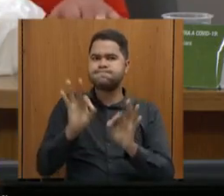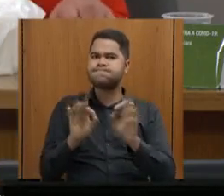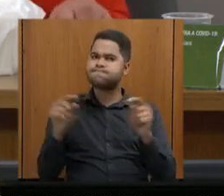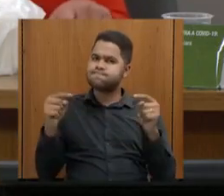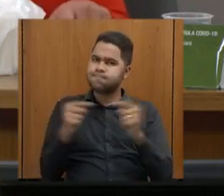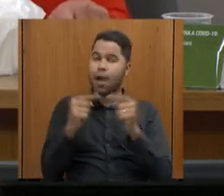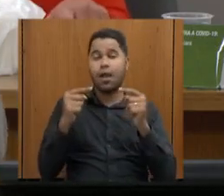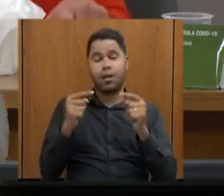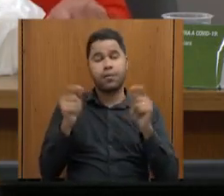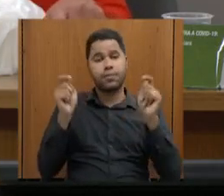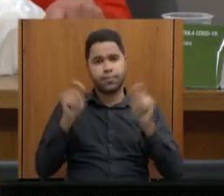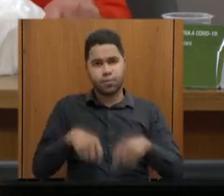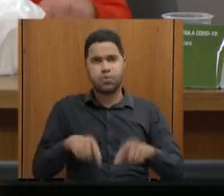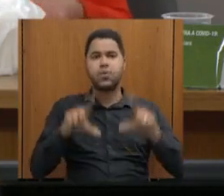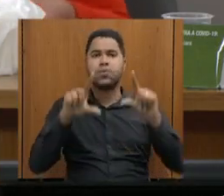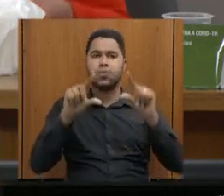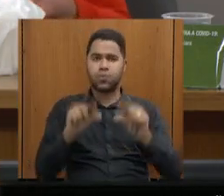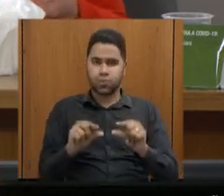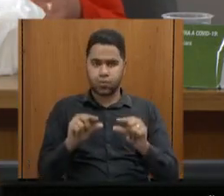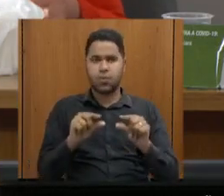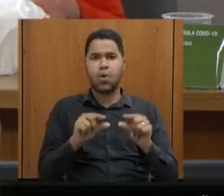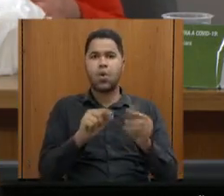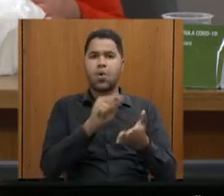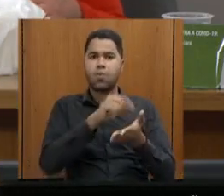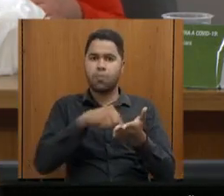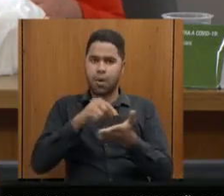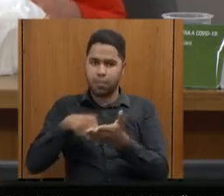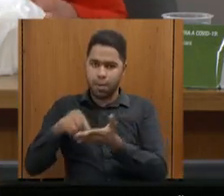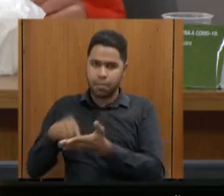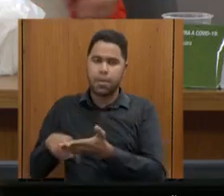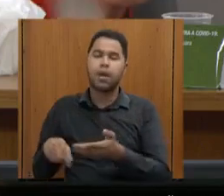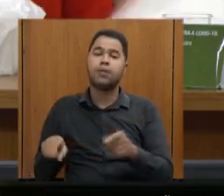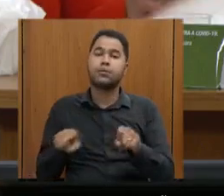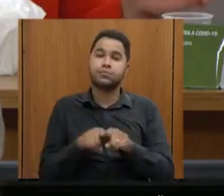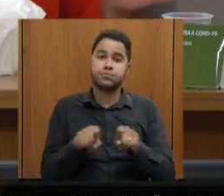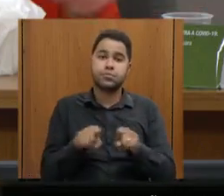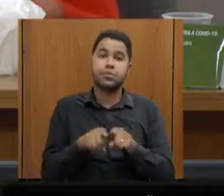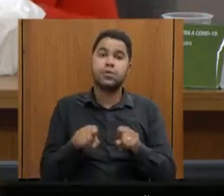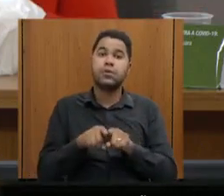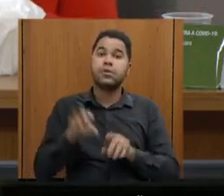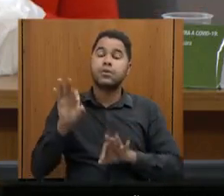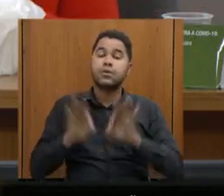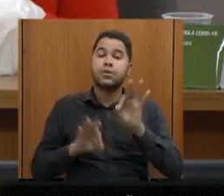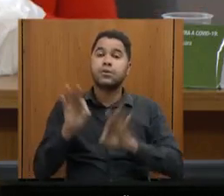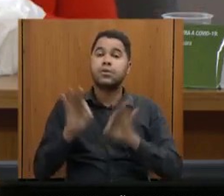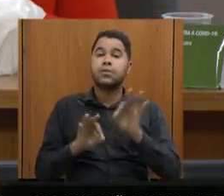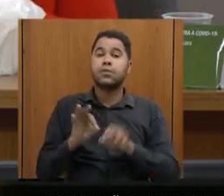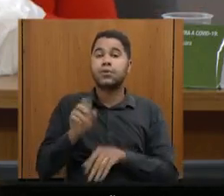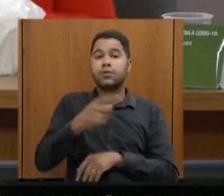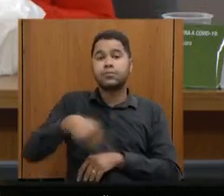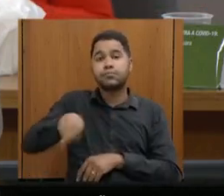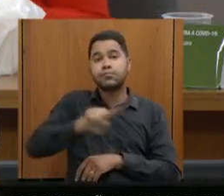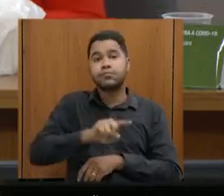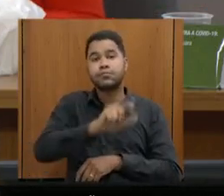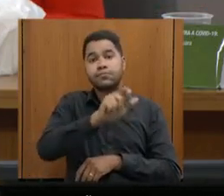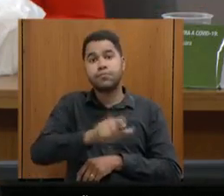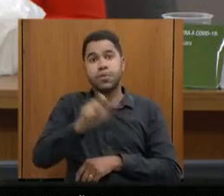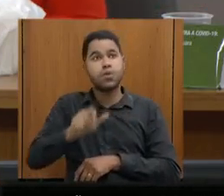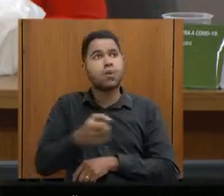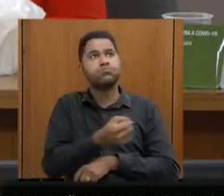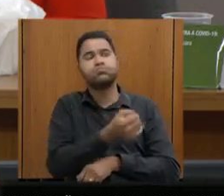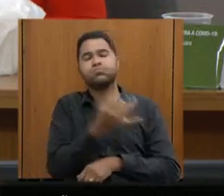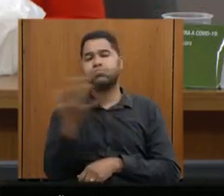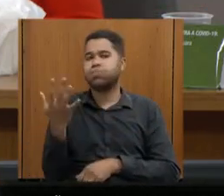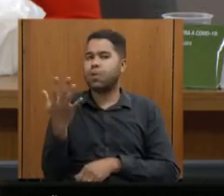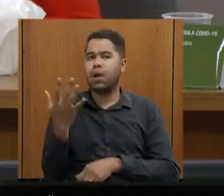e é possível reduzir contratos reduzir concessões e fazer os acionistas da Copasa que são